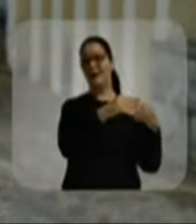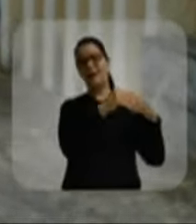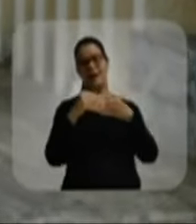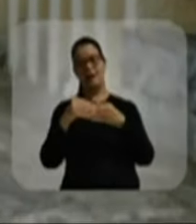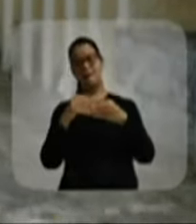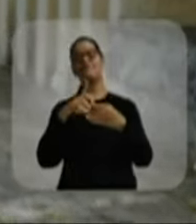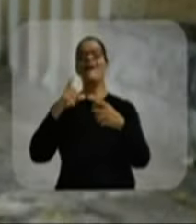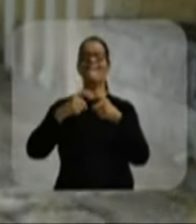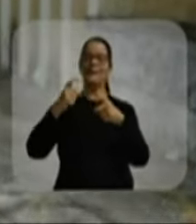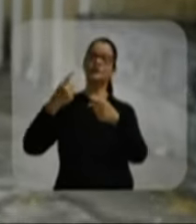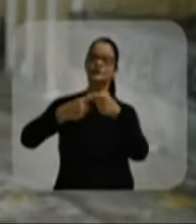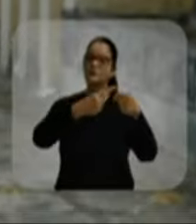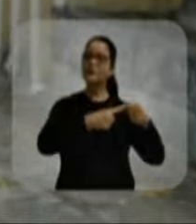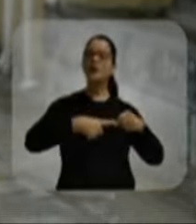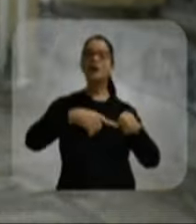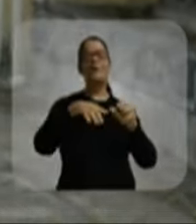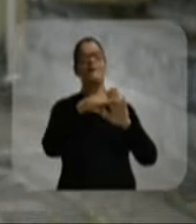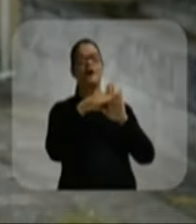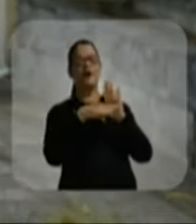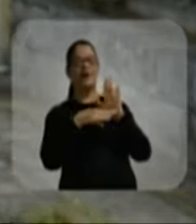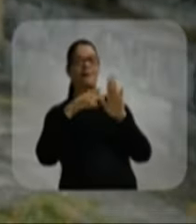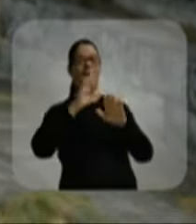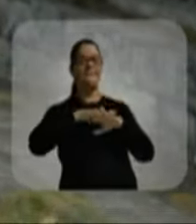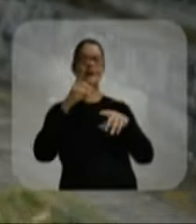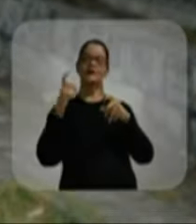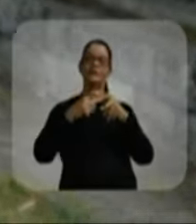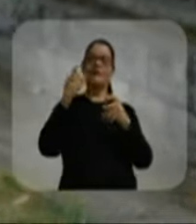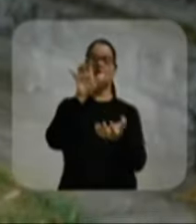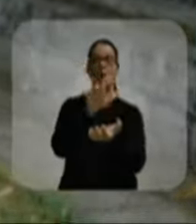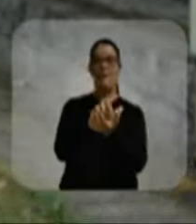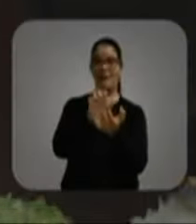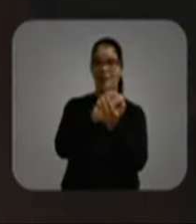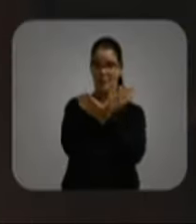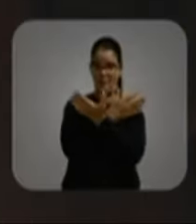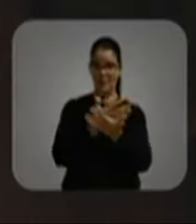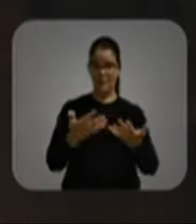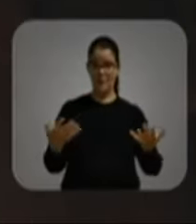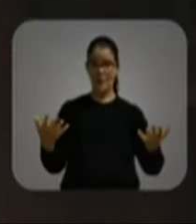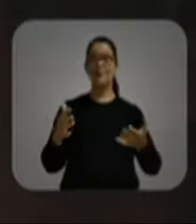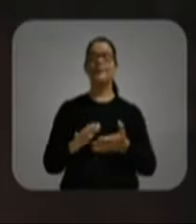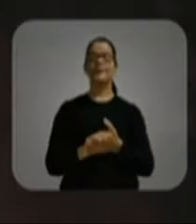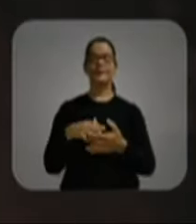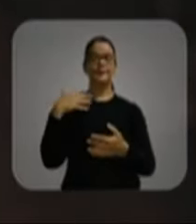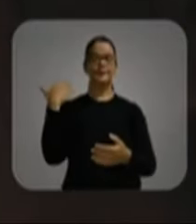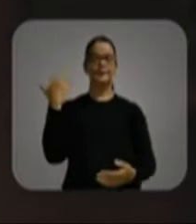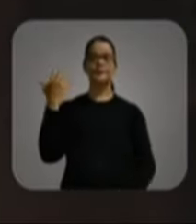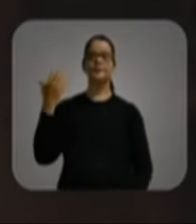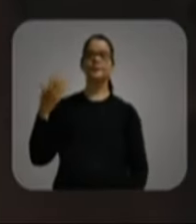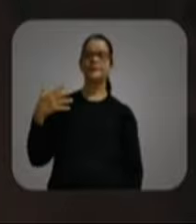também vai levar médicos para o interior com o programa Mais Médicos Pernambuco.